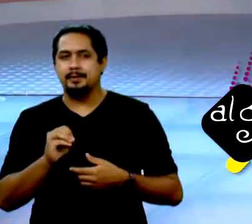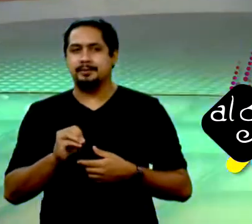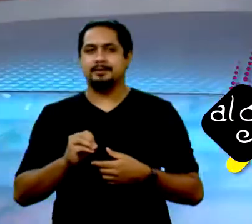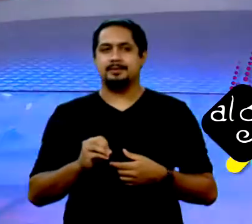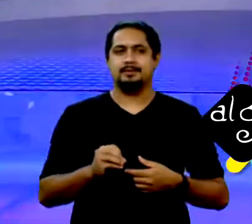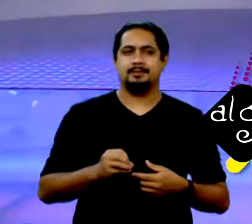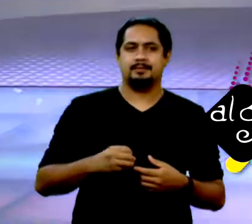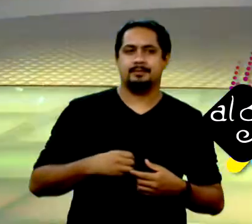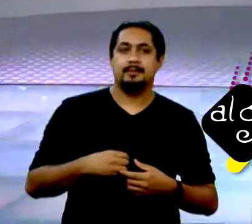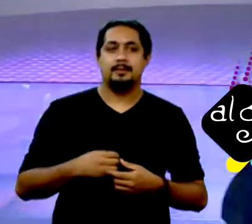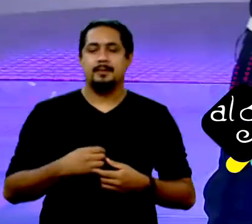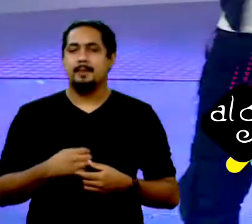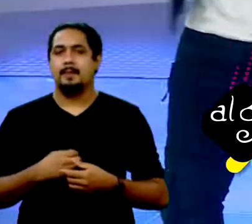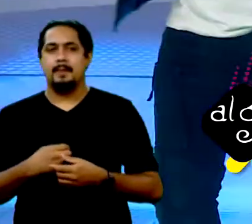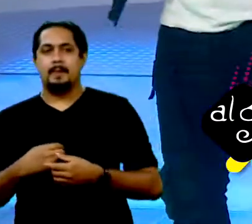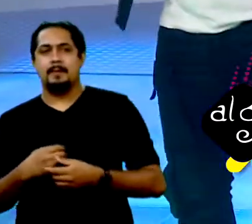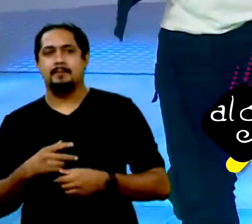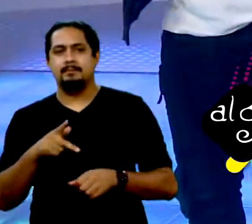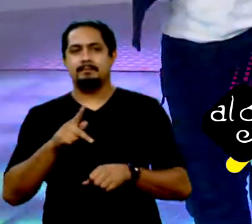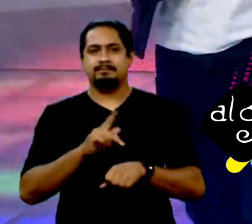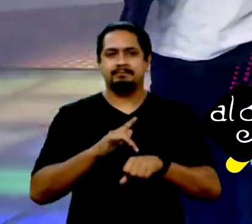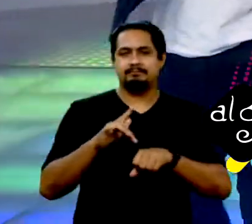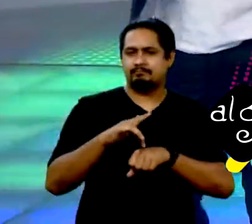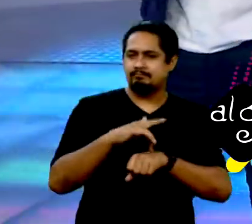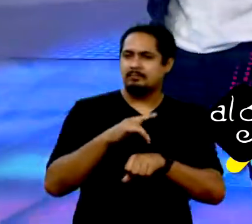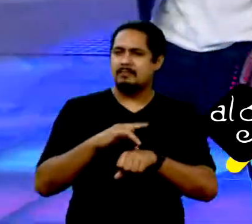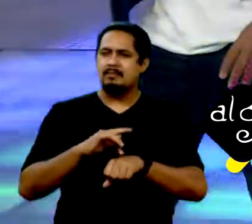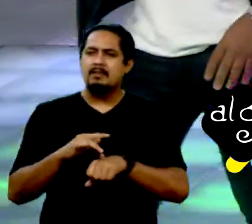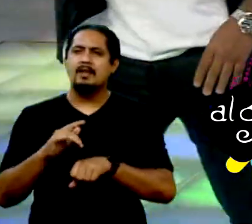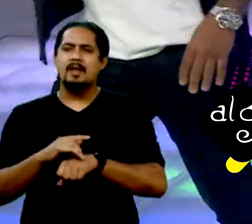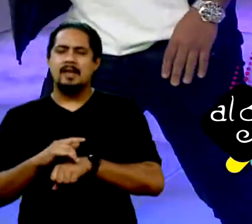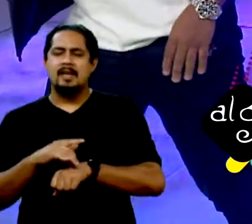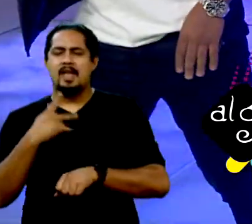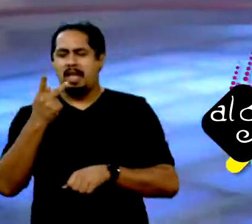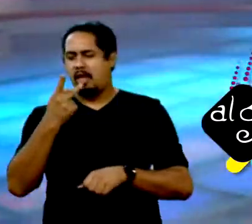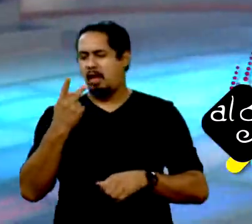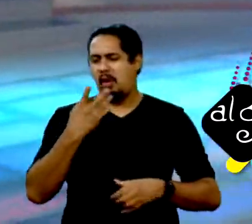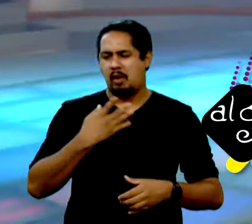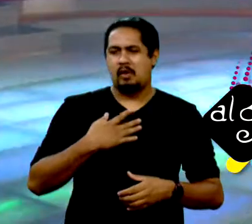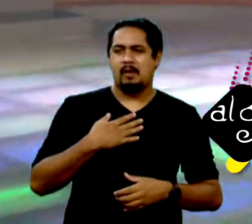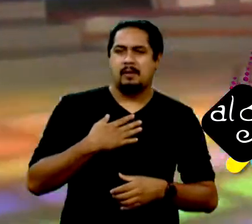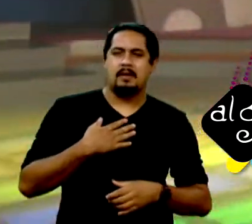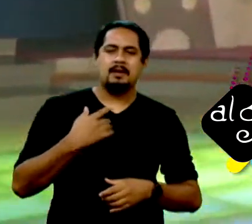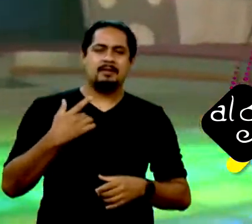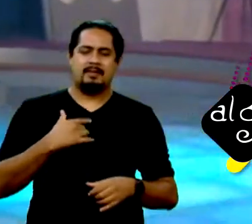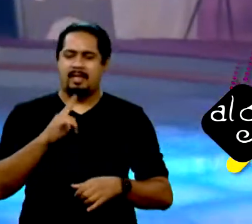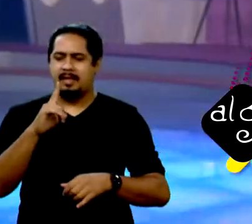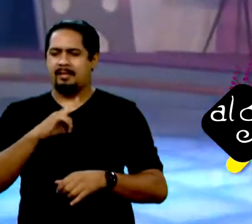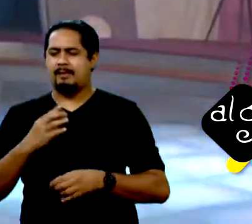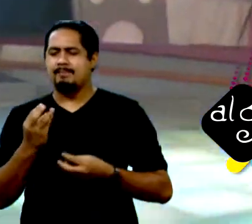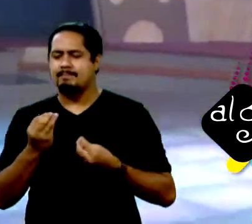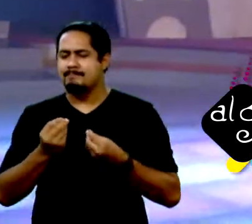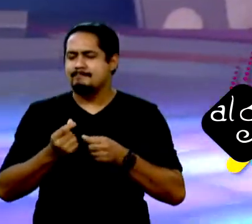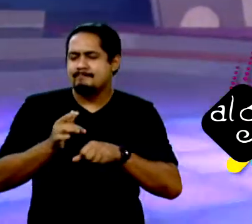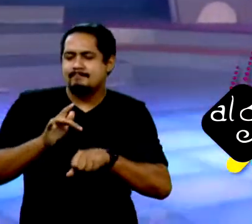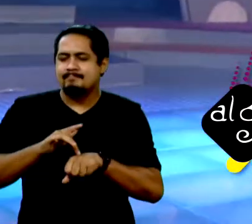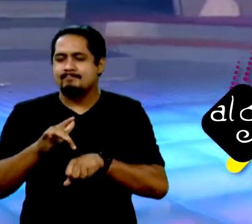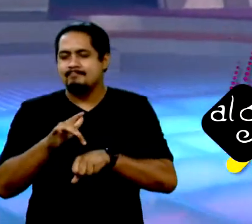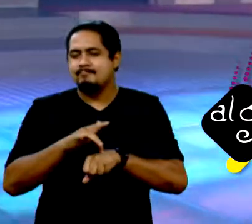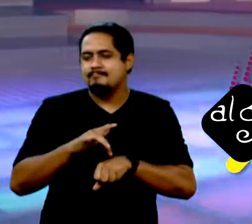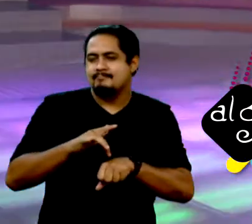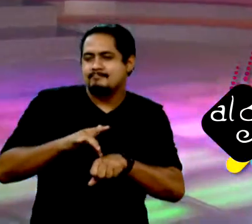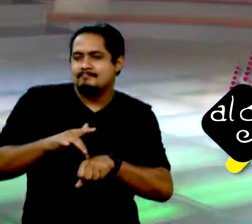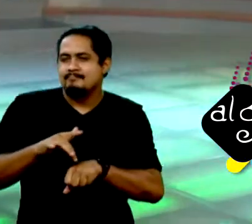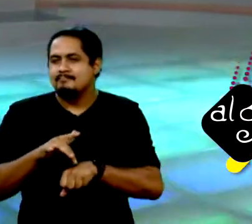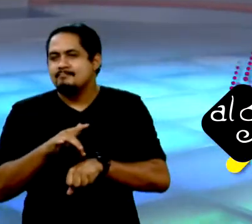de moranguinho. Se é que eu não basto mais ser louca por mim, tem sabor de moranguinho, tem sabor